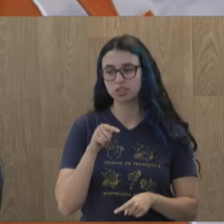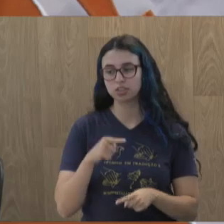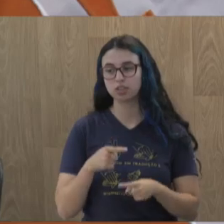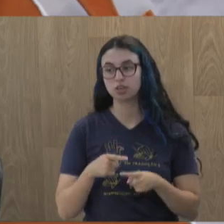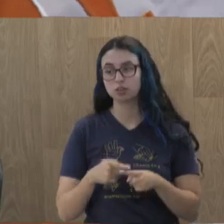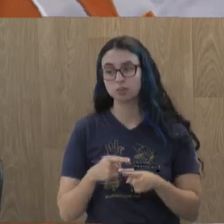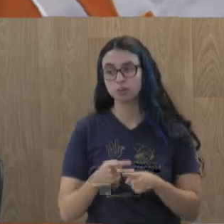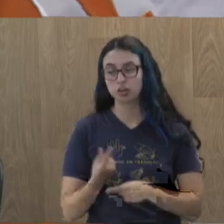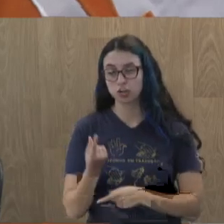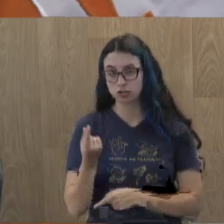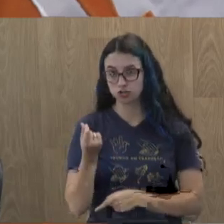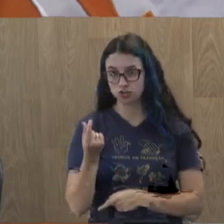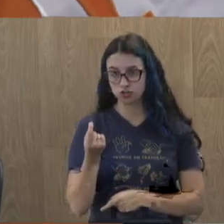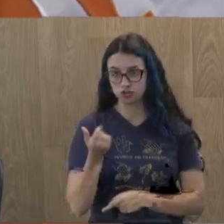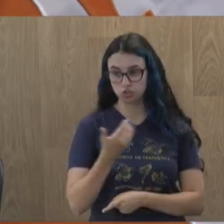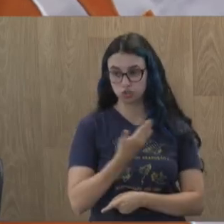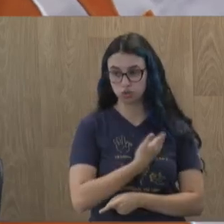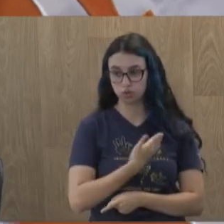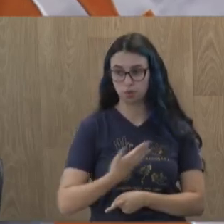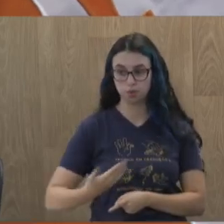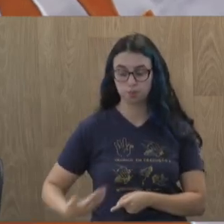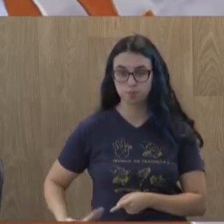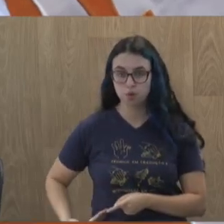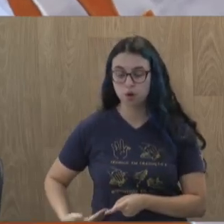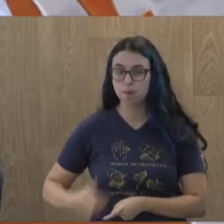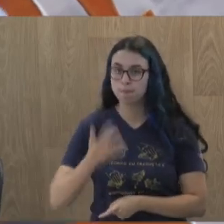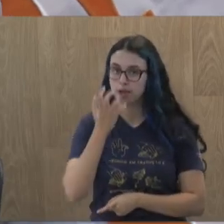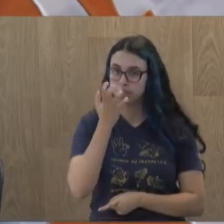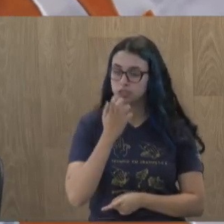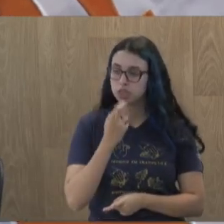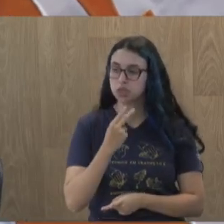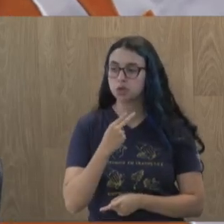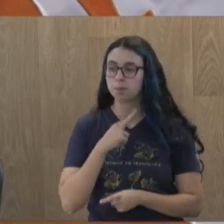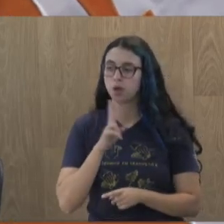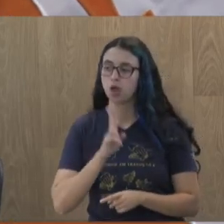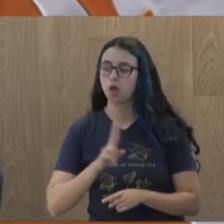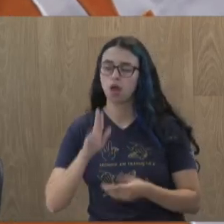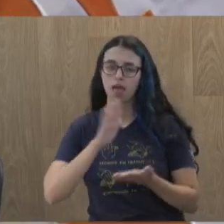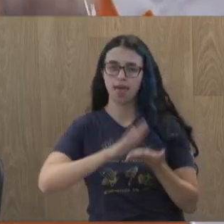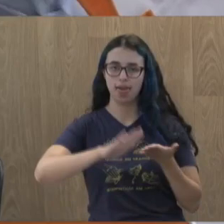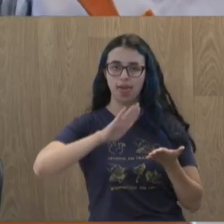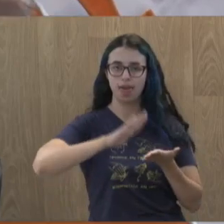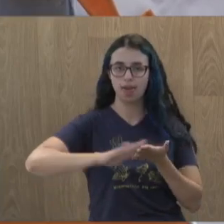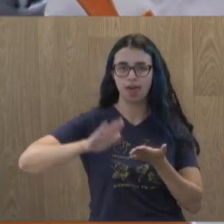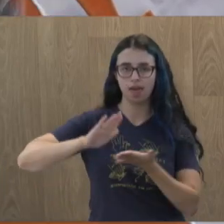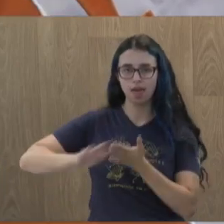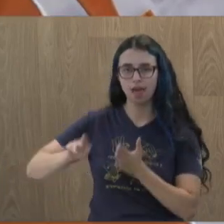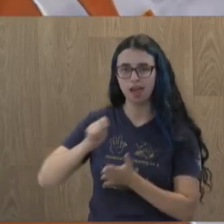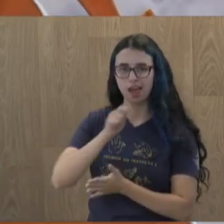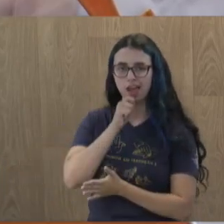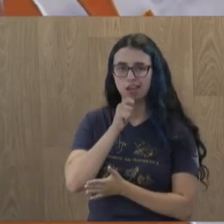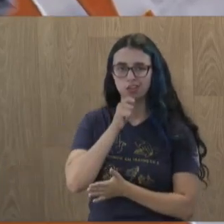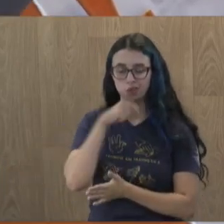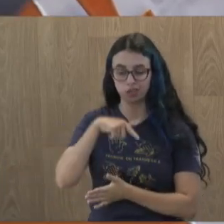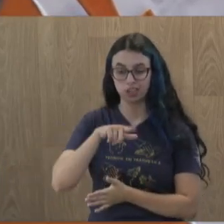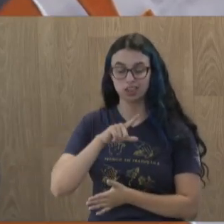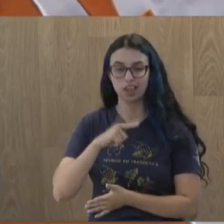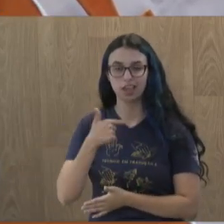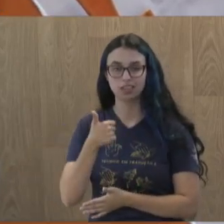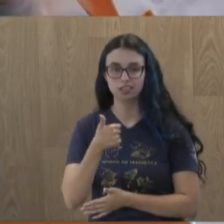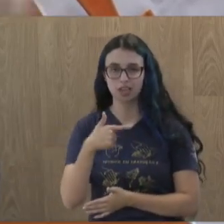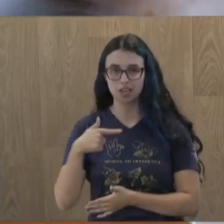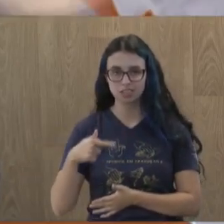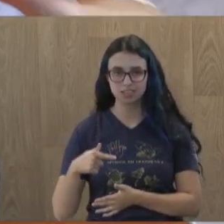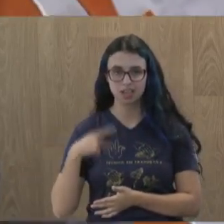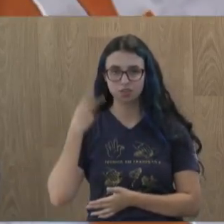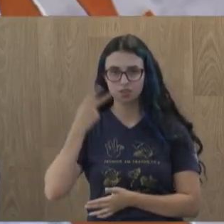Dinheiro público é coisa séria. Dinheiro público, você não pode usar, Deus dará, não. Aqui nós somos 17 vereadores. Se todo mundo mamar